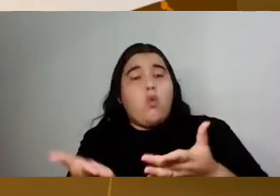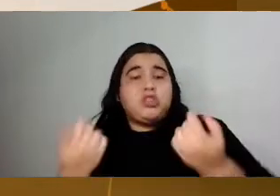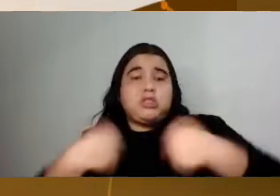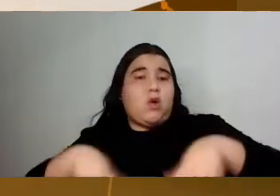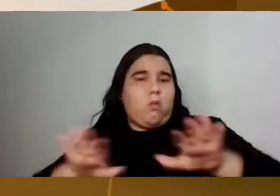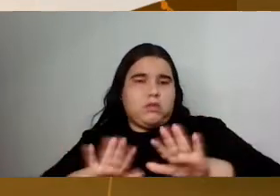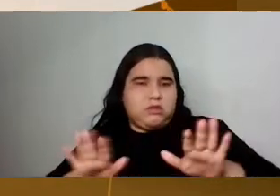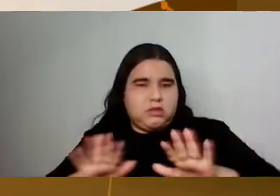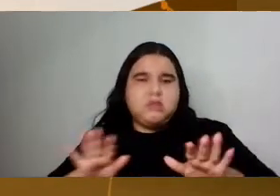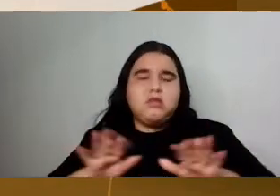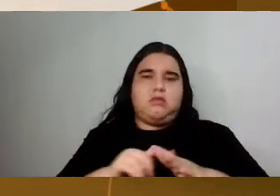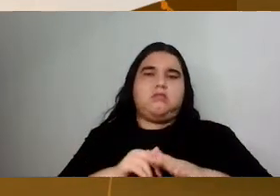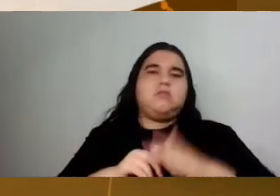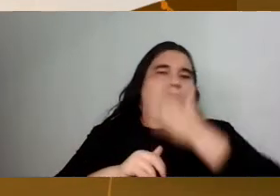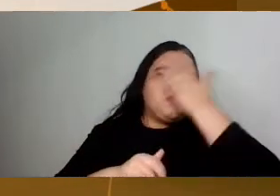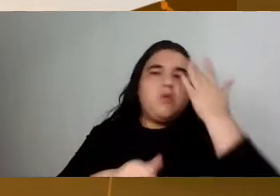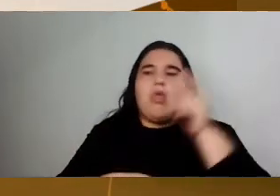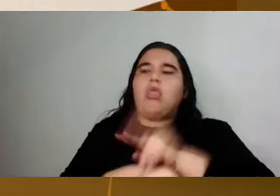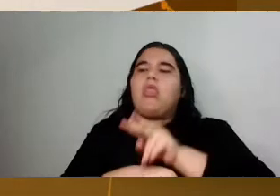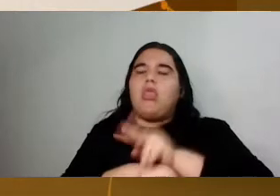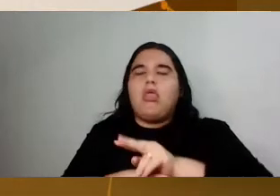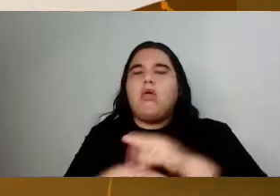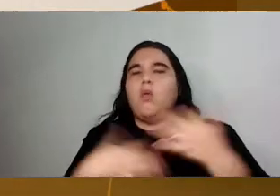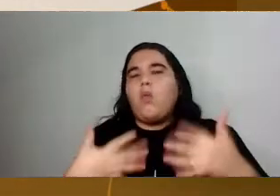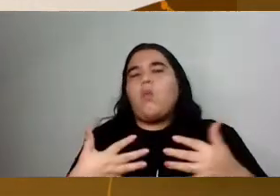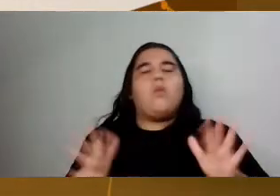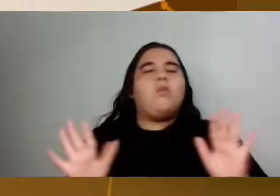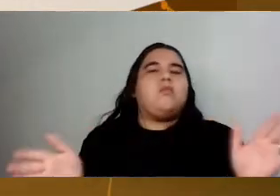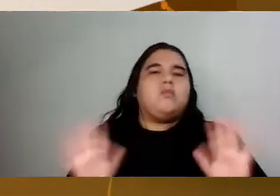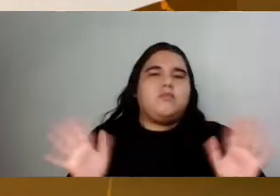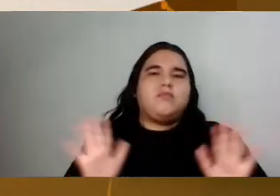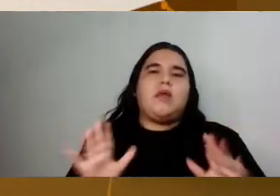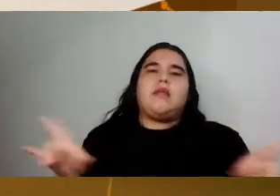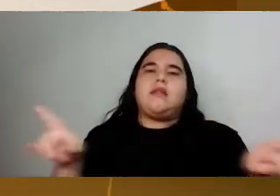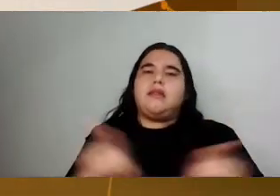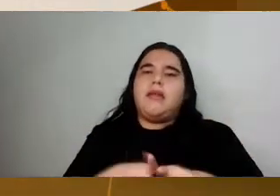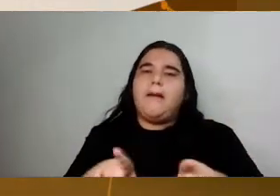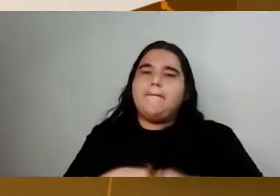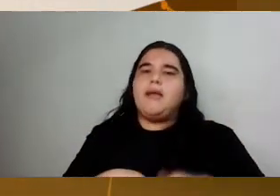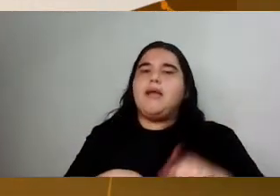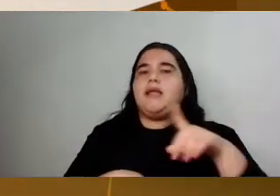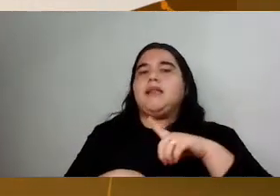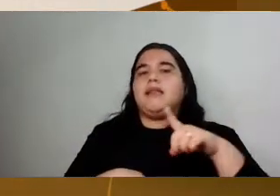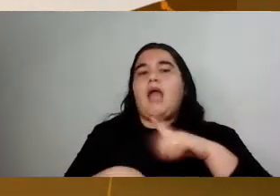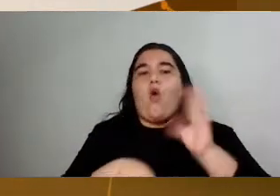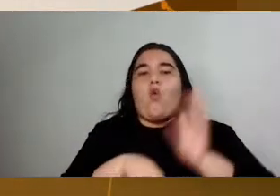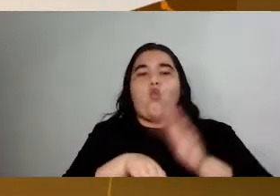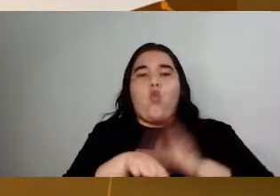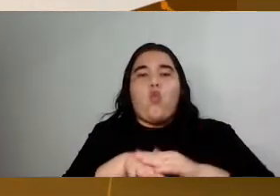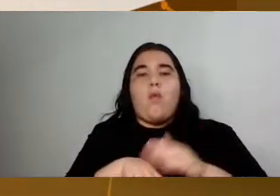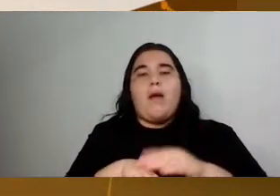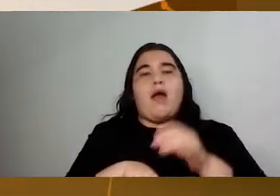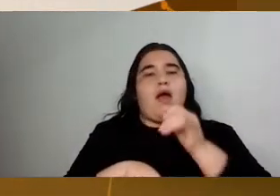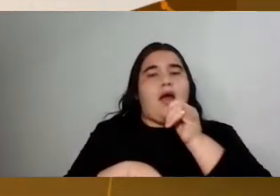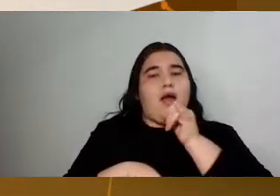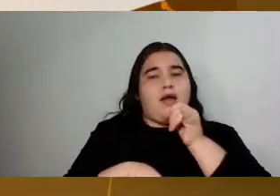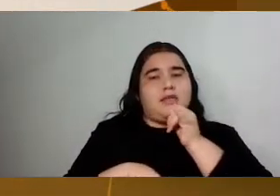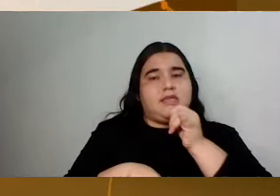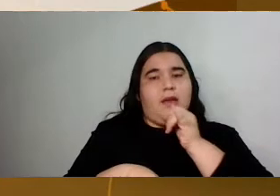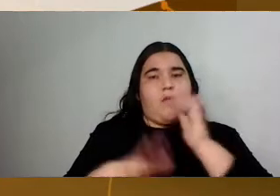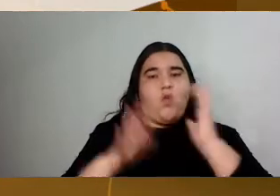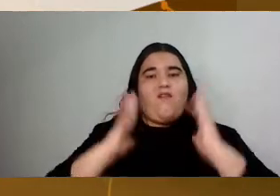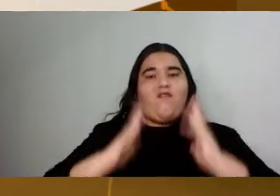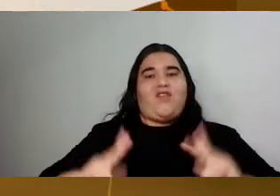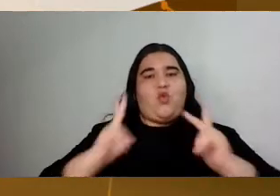um conjunto de sensores, né, que nos auxilia, né? Então, por exemplo, quando o filtro começar a saturar, seja da entrada ou da